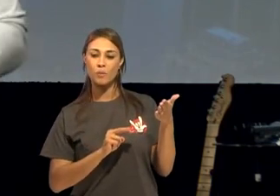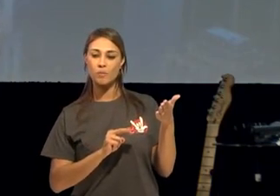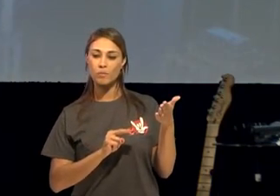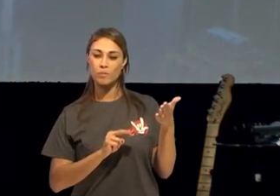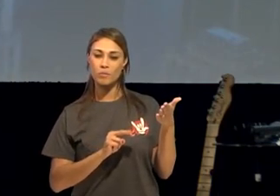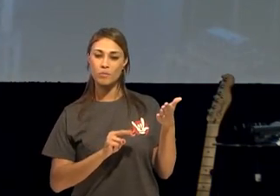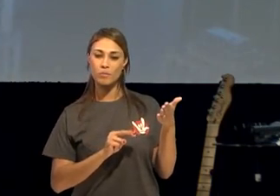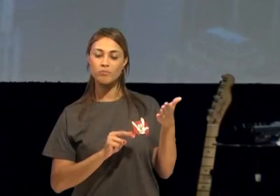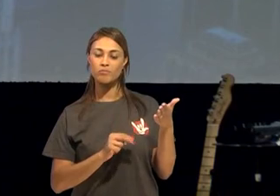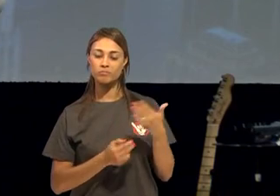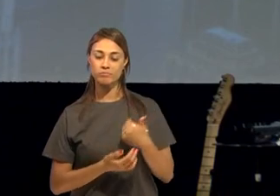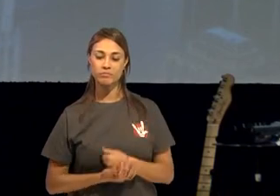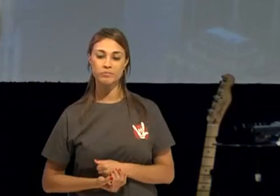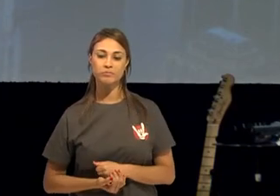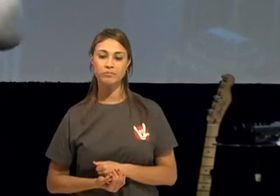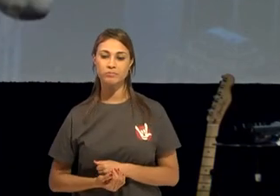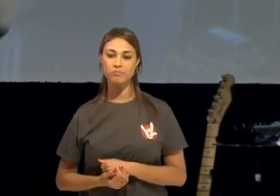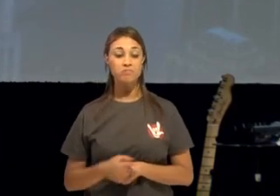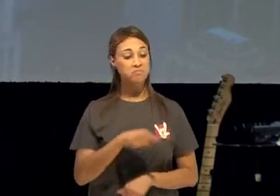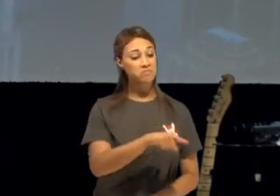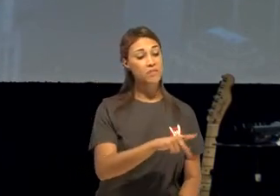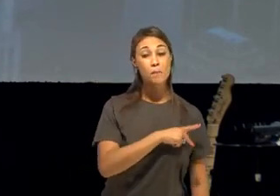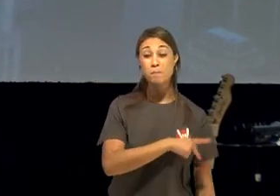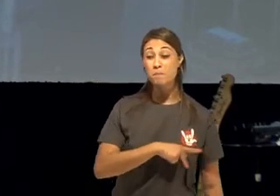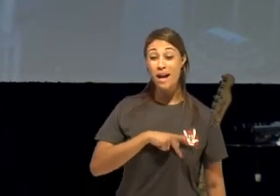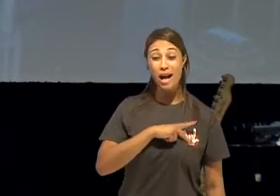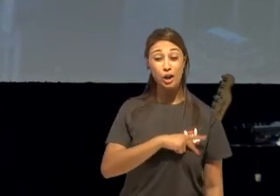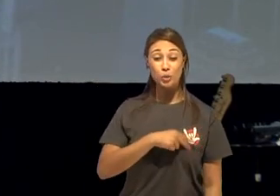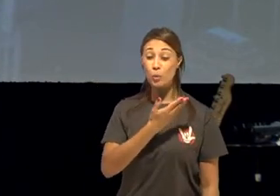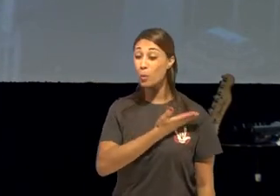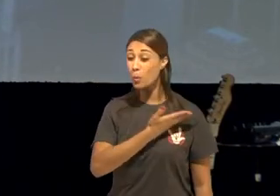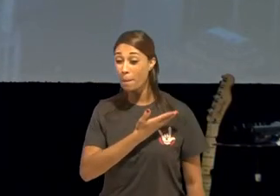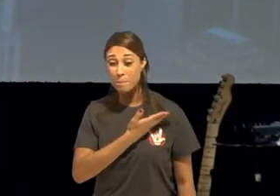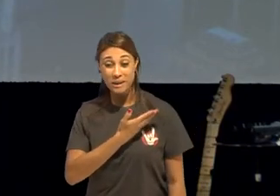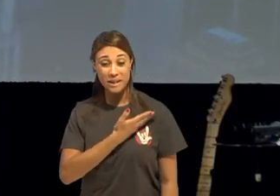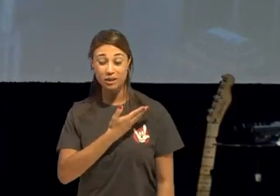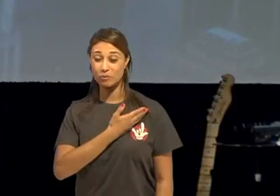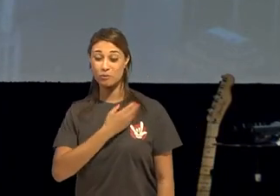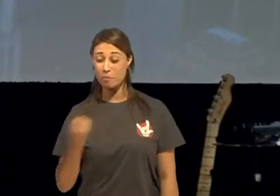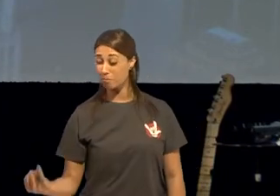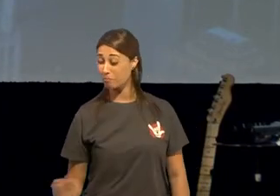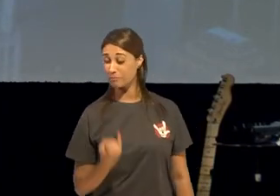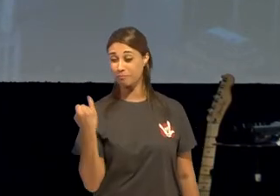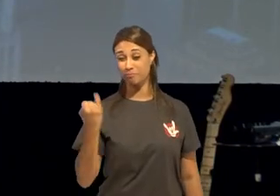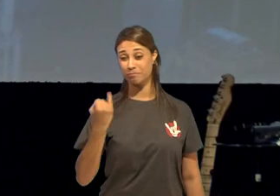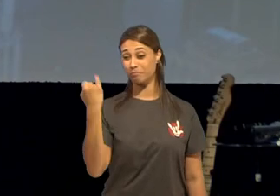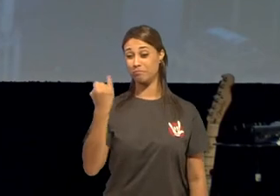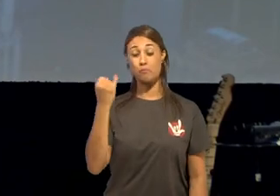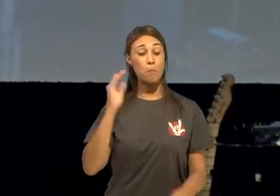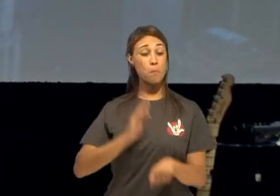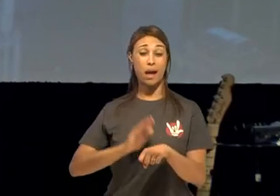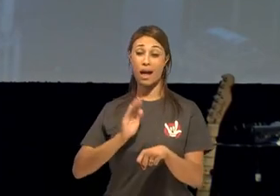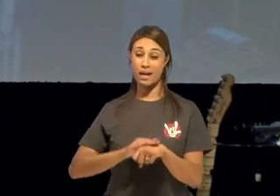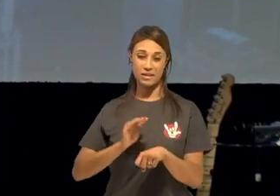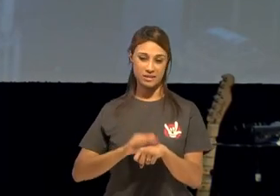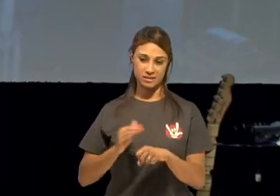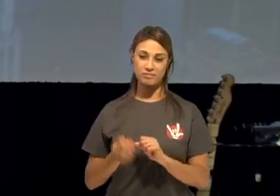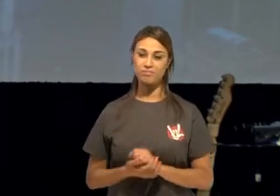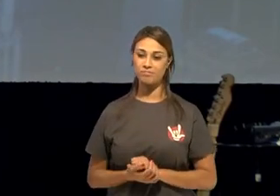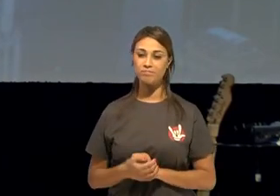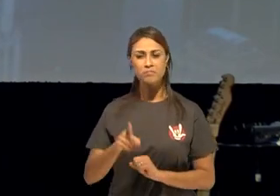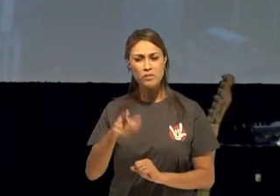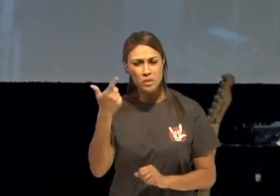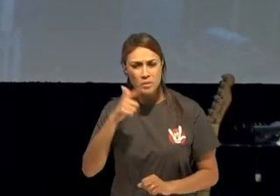Eu creio que Paulo foi o homem mais importante da vida de Timóteo. Você consegue